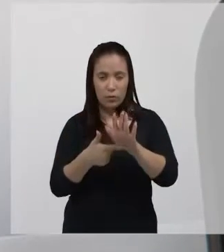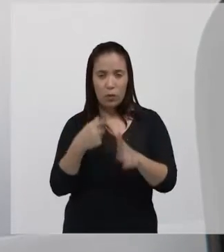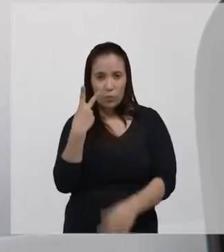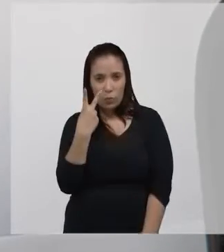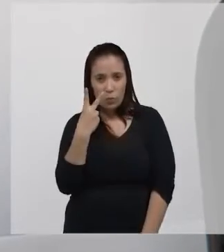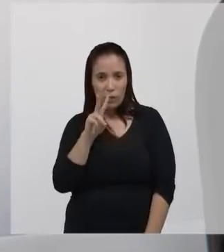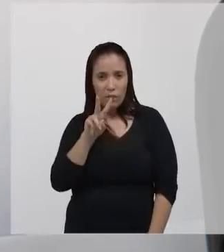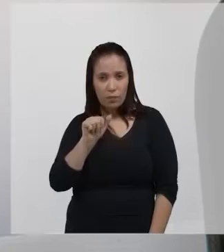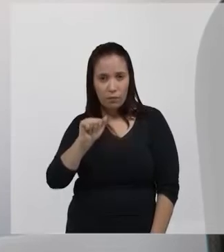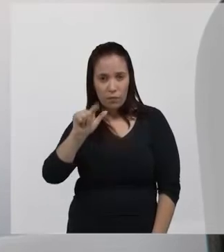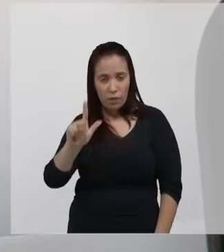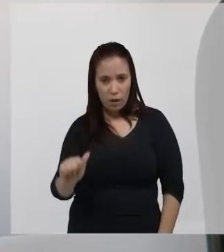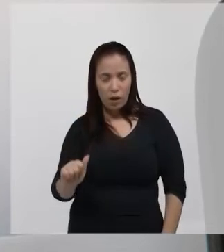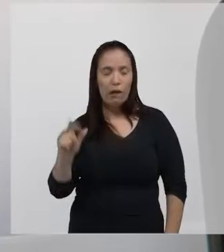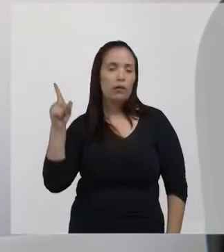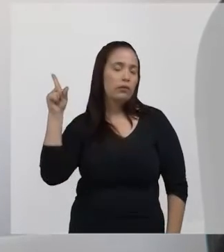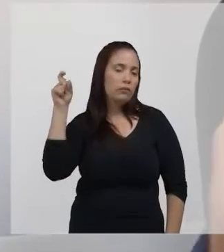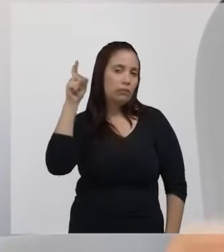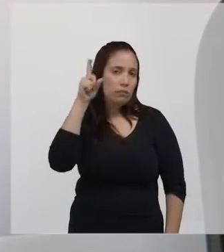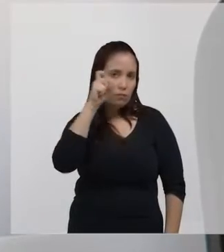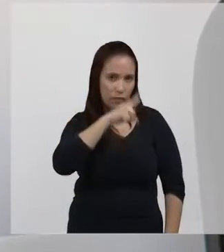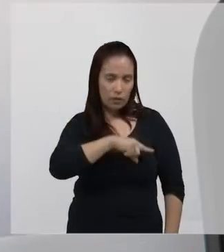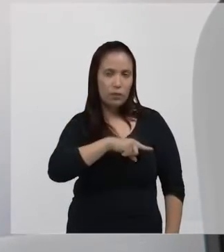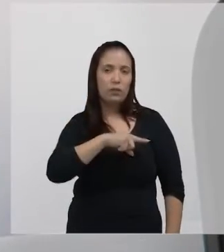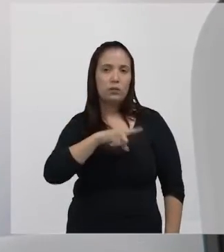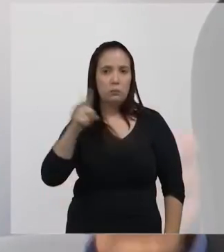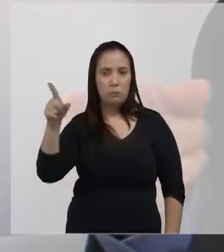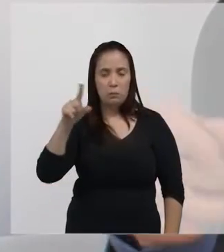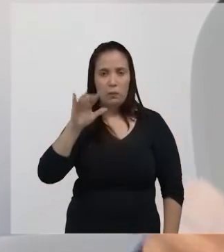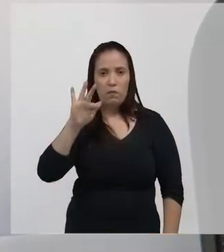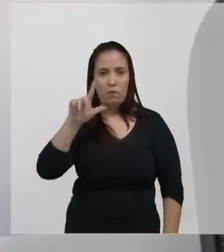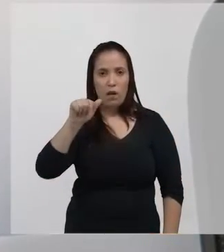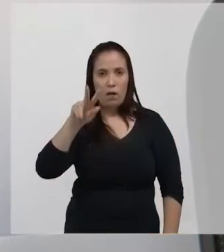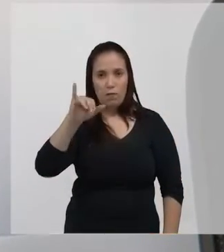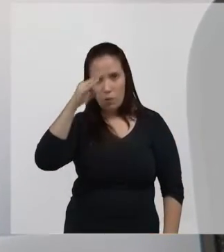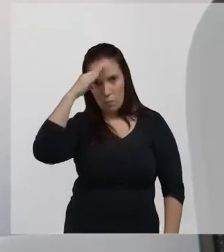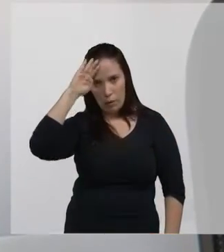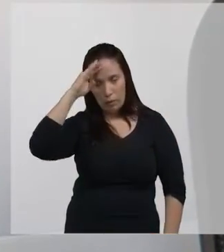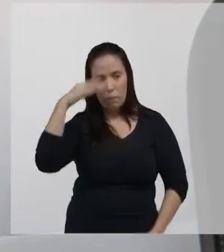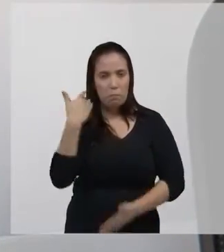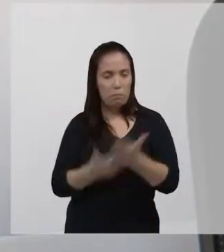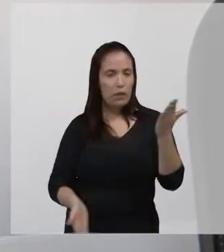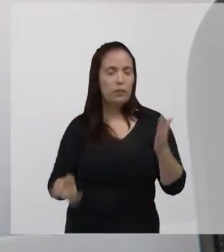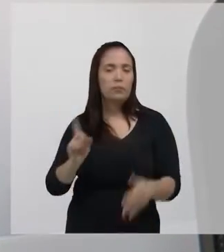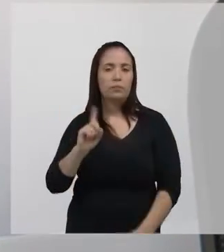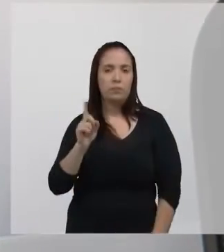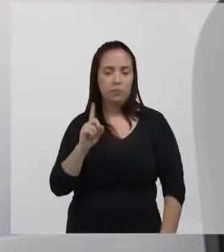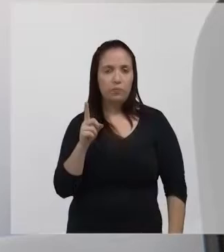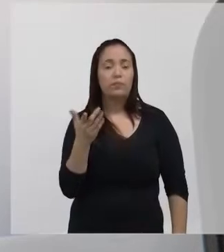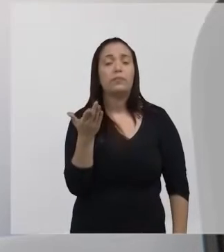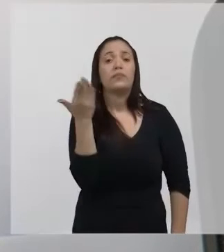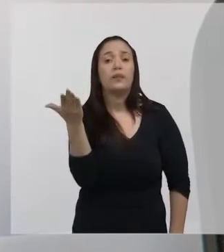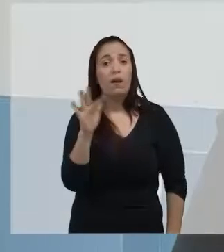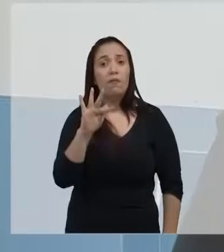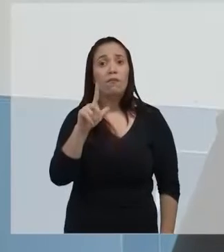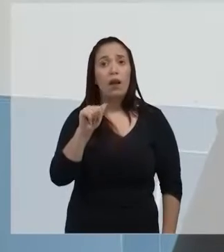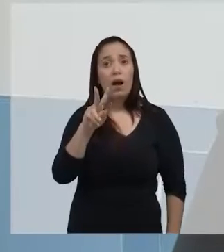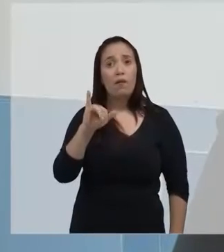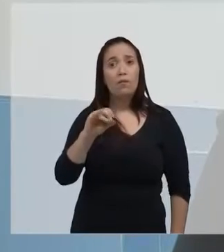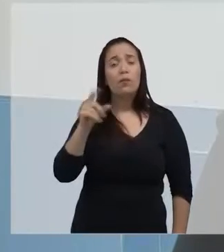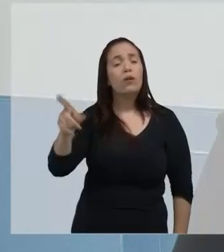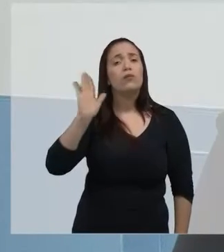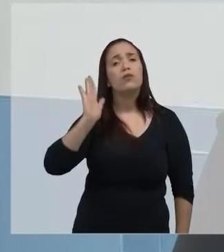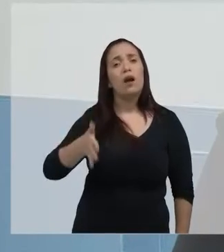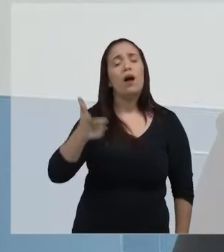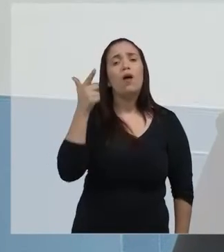de 2 vagas, dificilmente o Flávio Bolsonaro ficará de fora. Tudo bem, o Flávio vai estar no